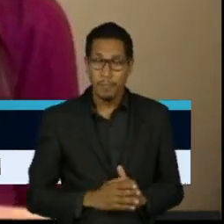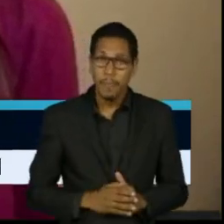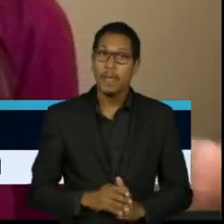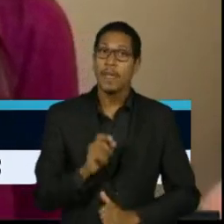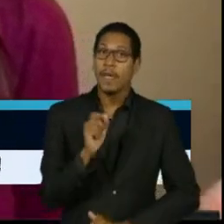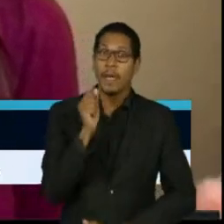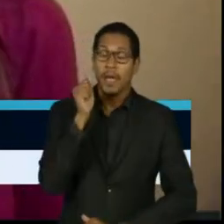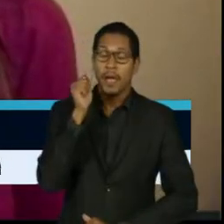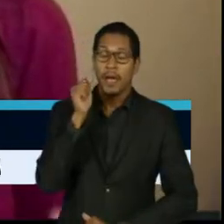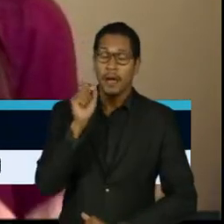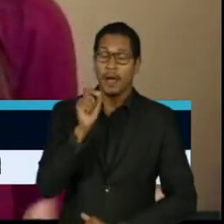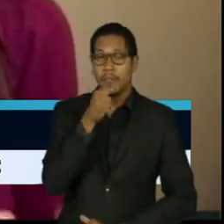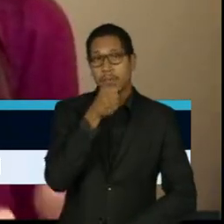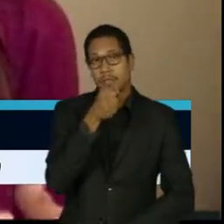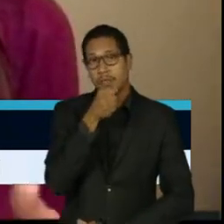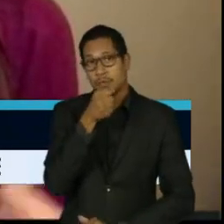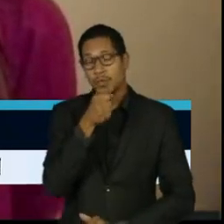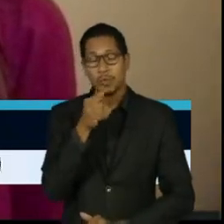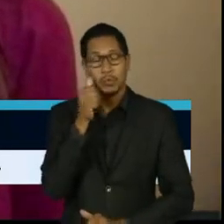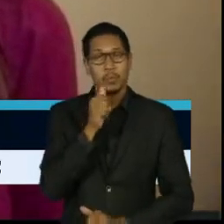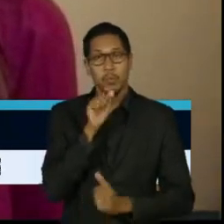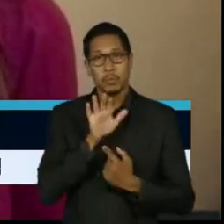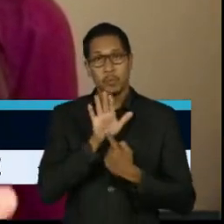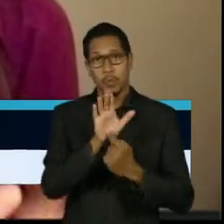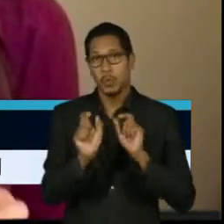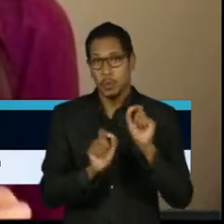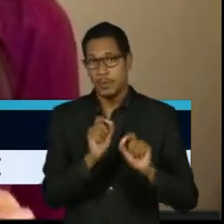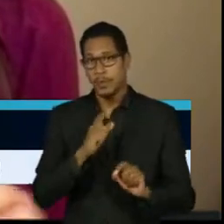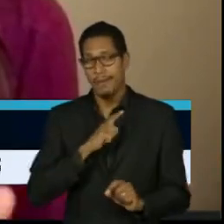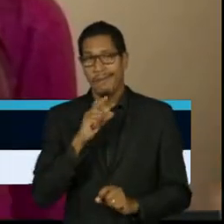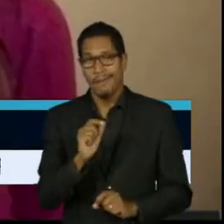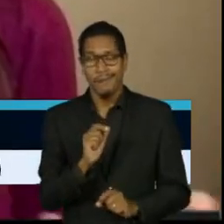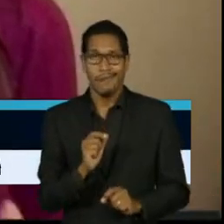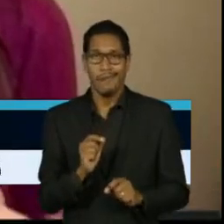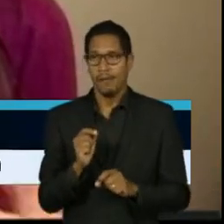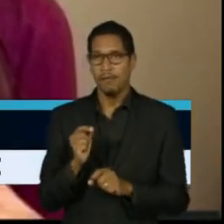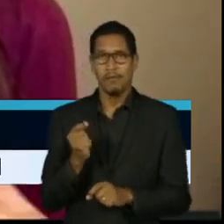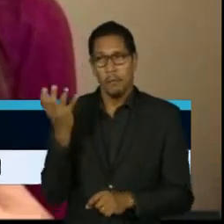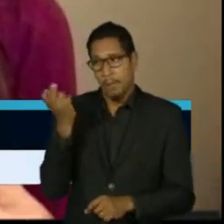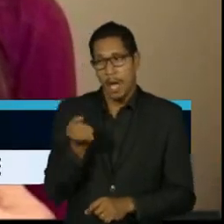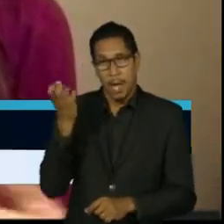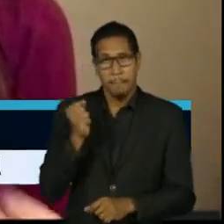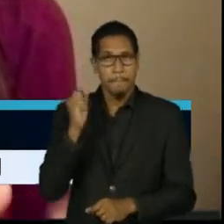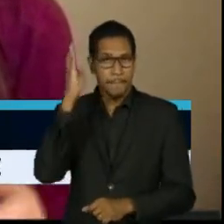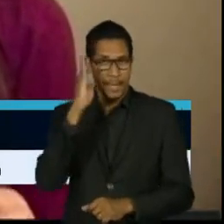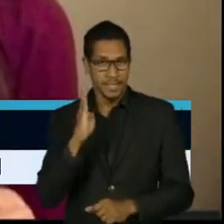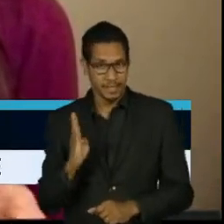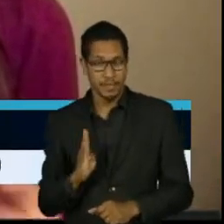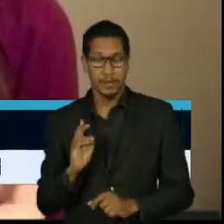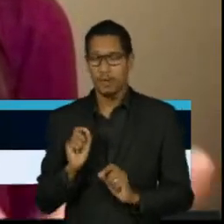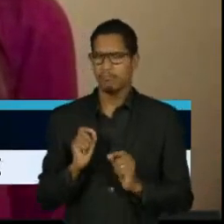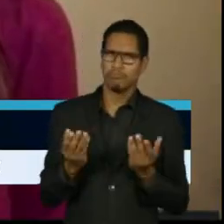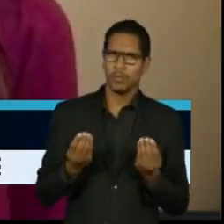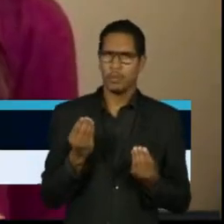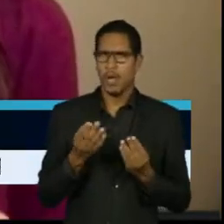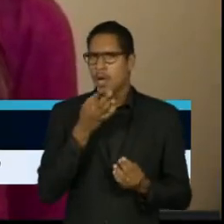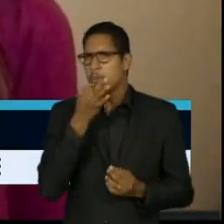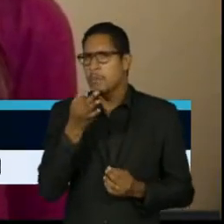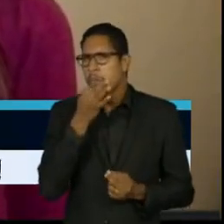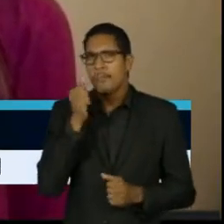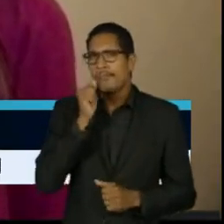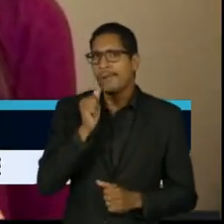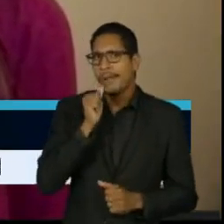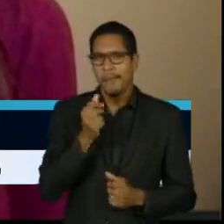dizendo, vai ser importante ver qual vai ser o reflexo do Auxílio Brasil também sobre a opinião das mulheres, porque é elas que estão